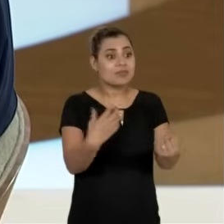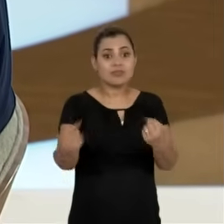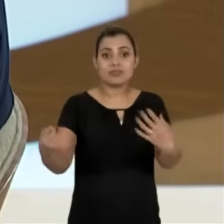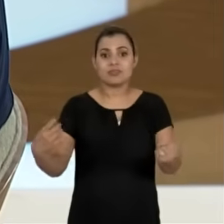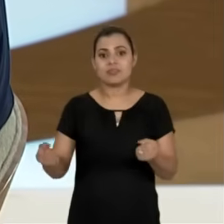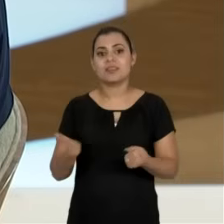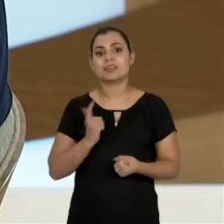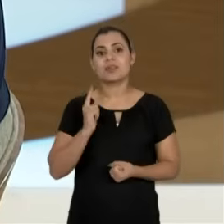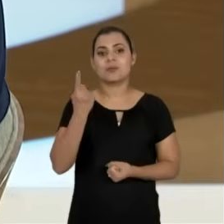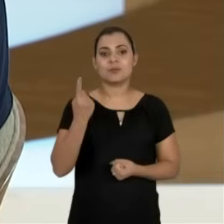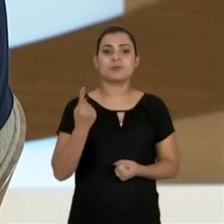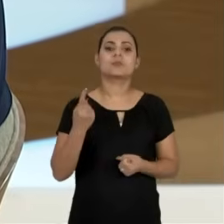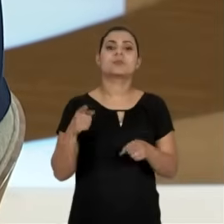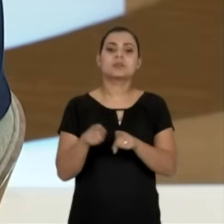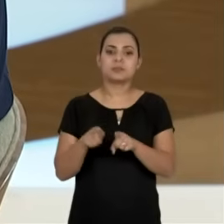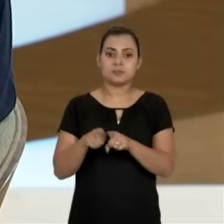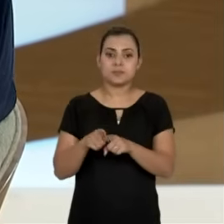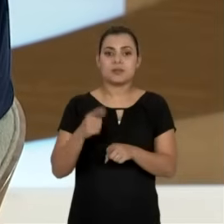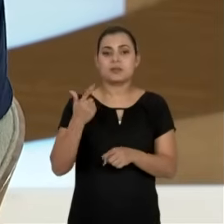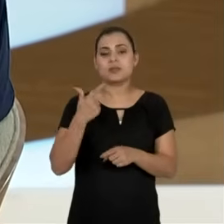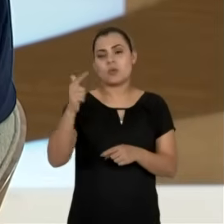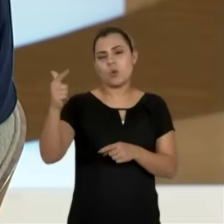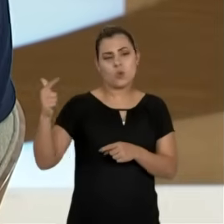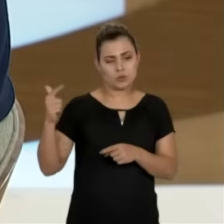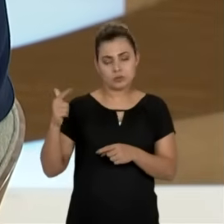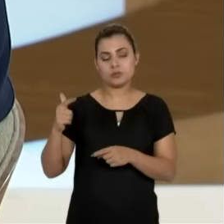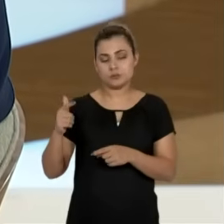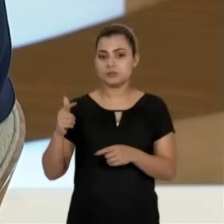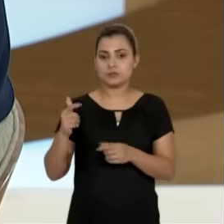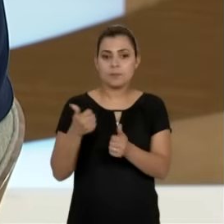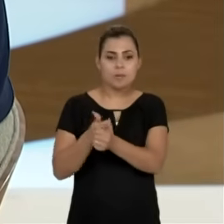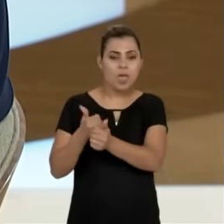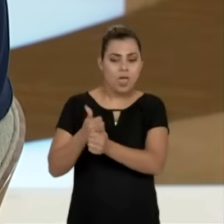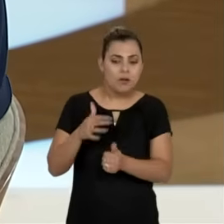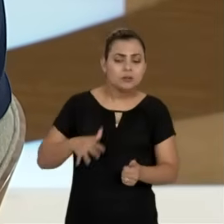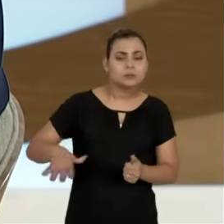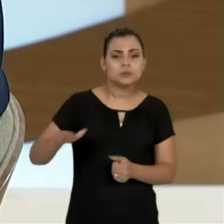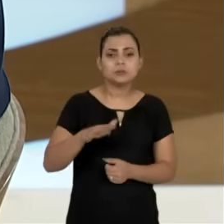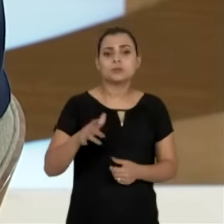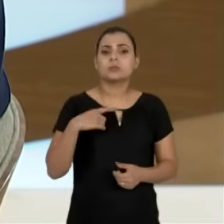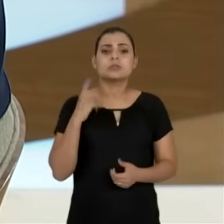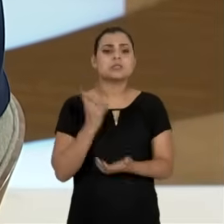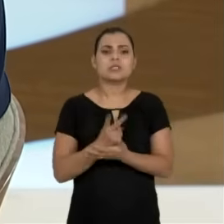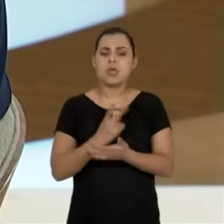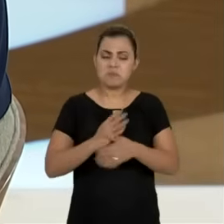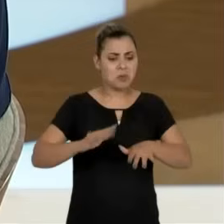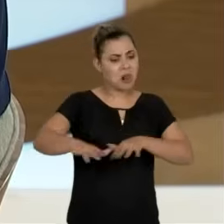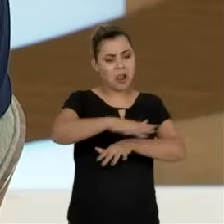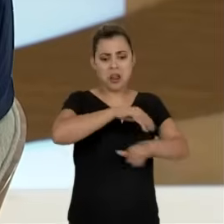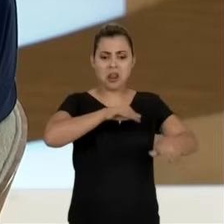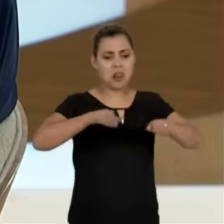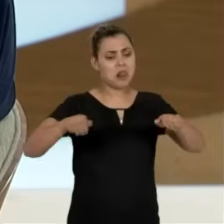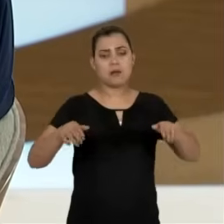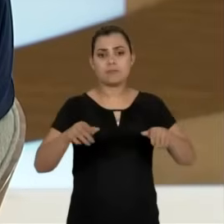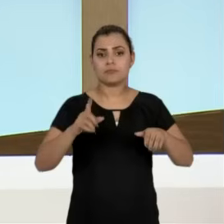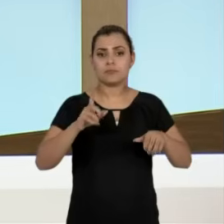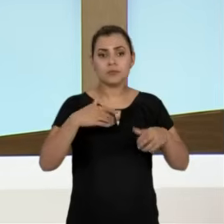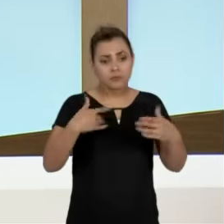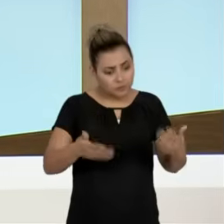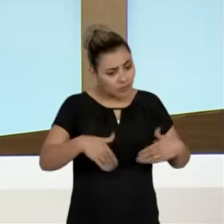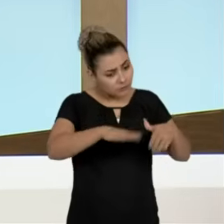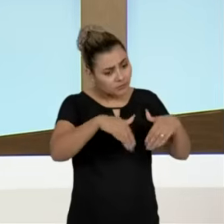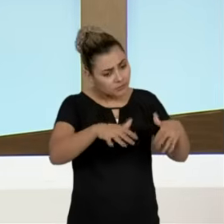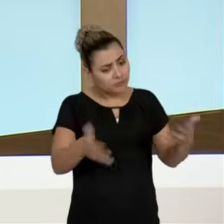uma delas lá, Suracá, inclusive, mais outras por lá, que são super mobilizados, organizados. Eu falei, vocês já estão de alta,